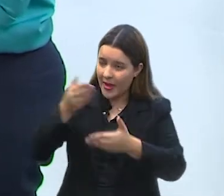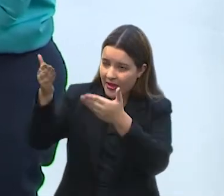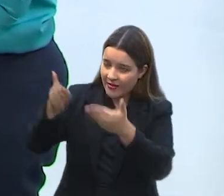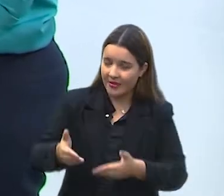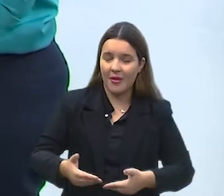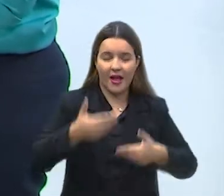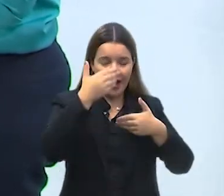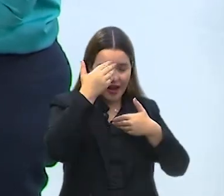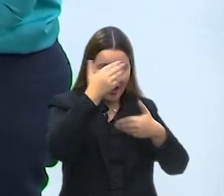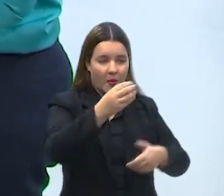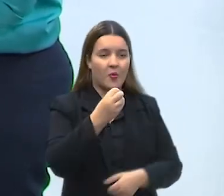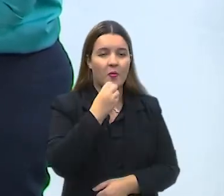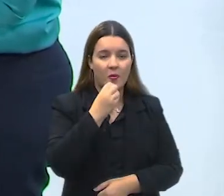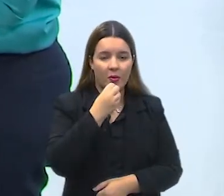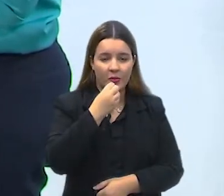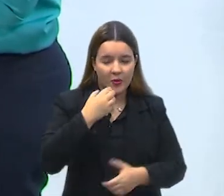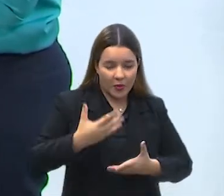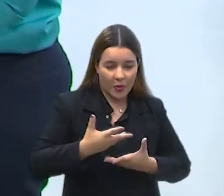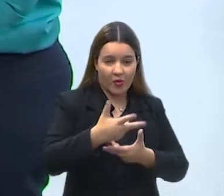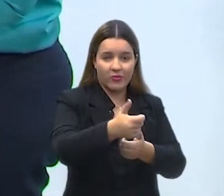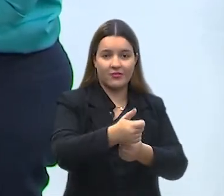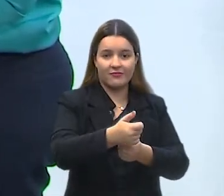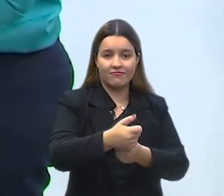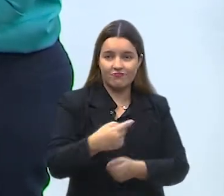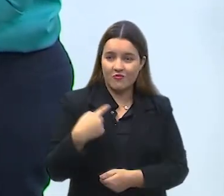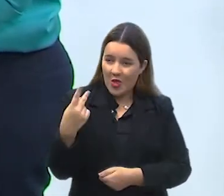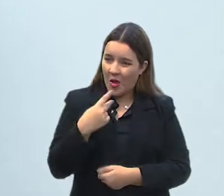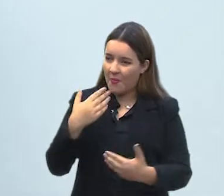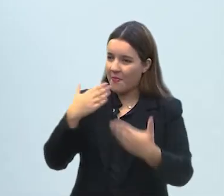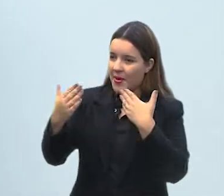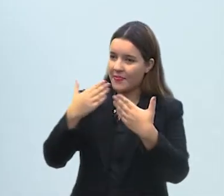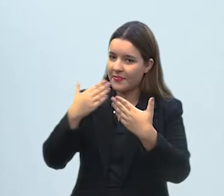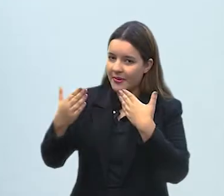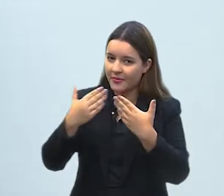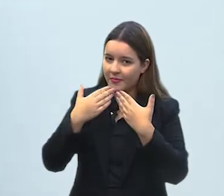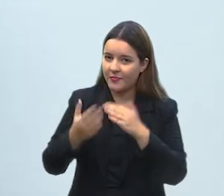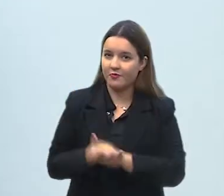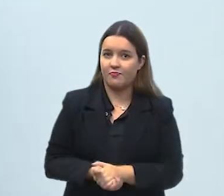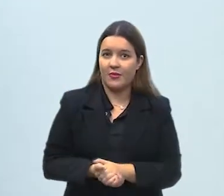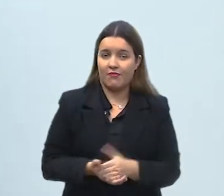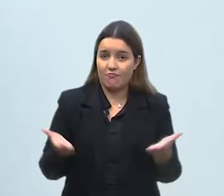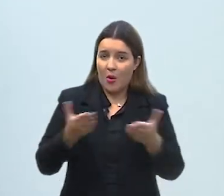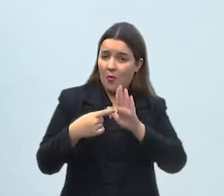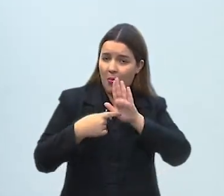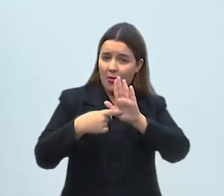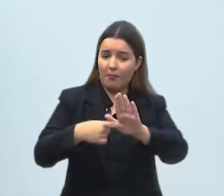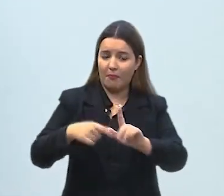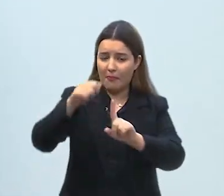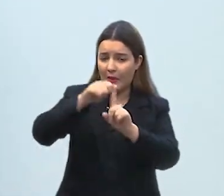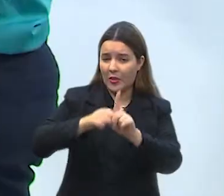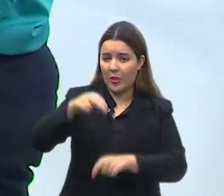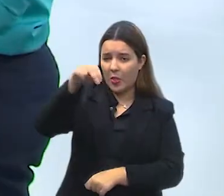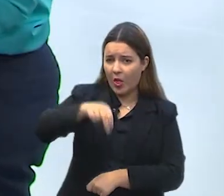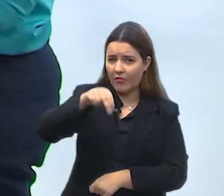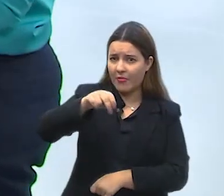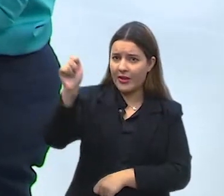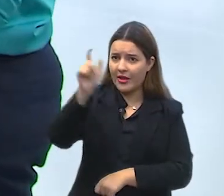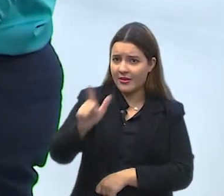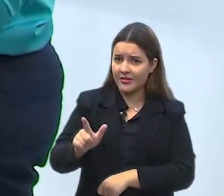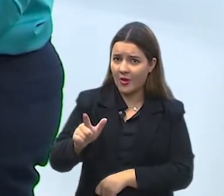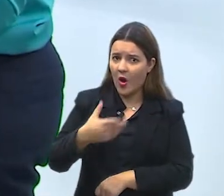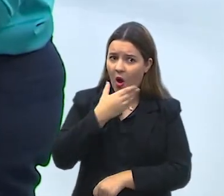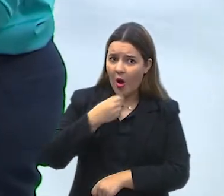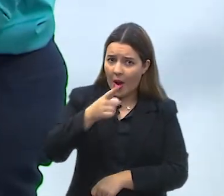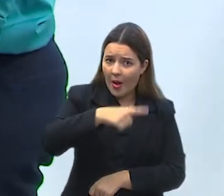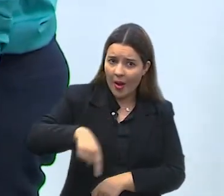Eu agradeço a oportunidade, o convite. Estamos aí, vamos conversar um pouco. Doutor, eu falei sobre o Novembro Azul, é um mês importante que faz um alerta aí para os